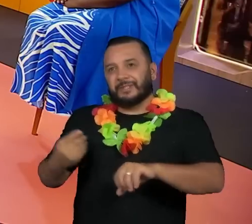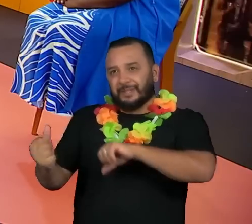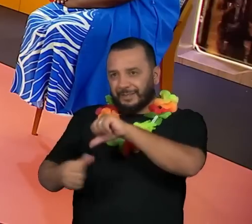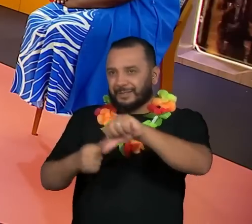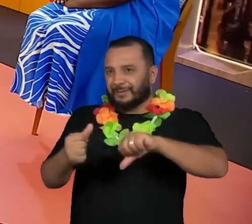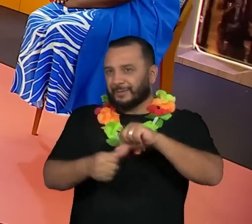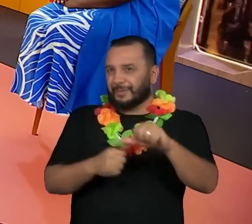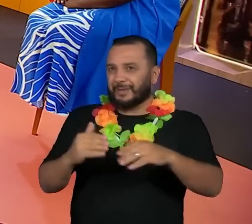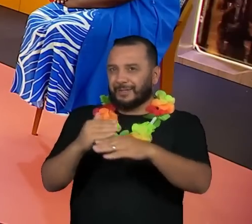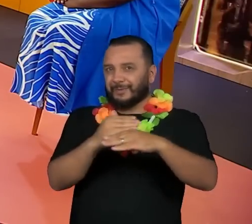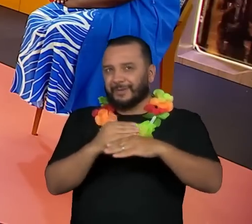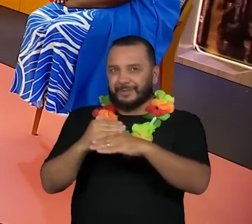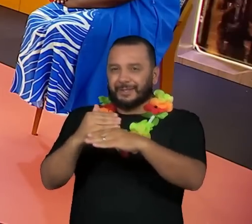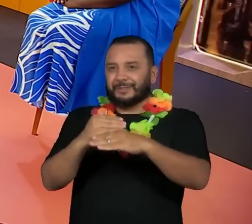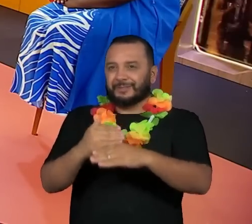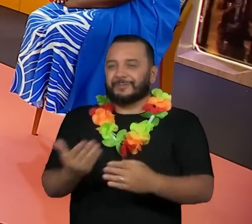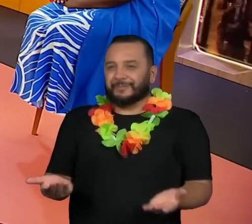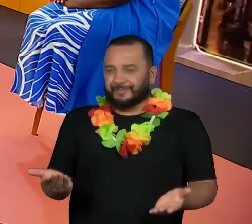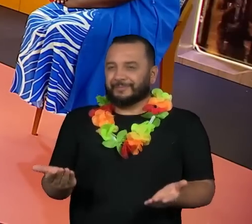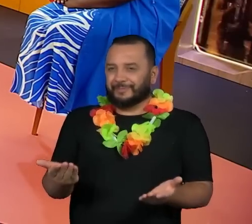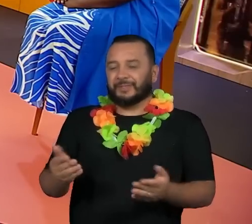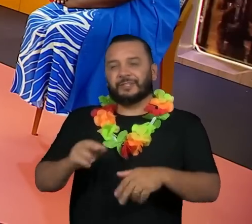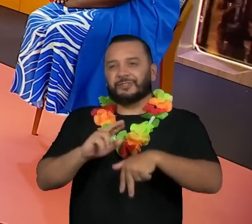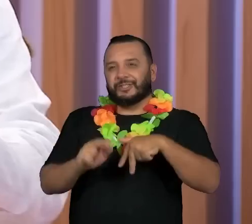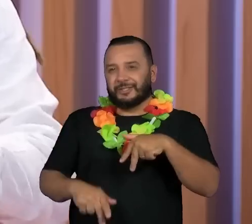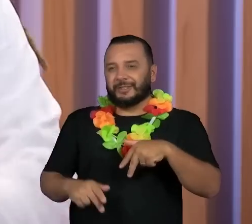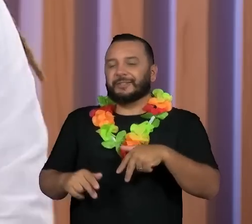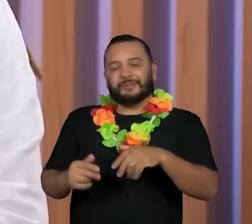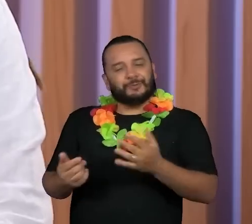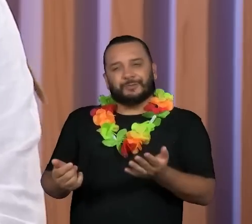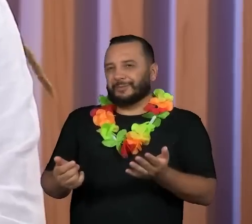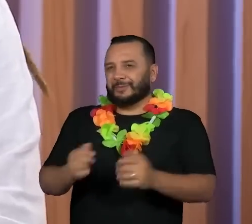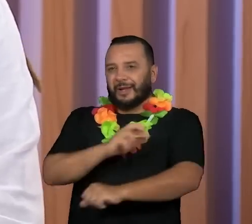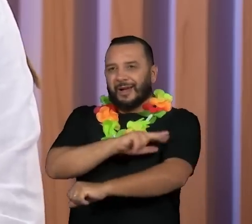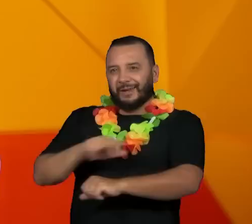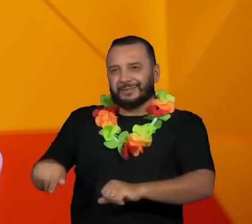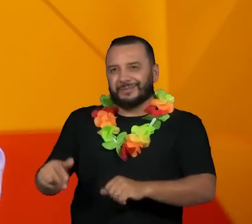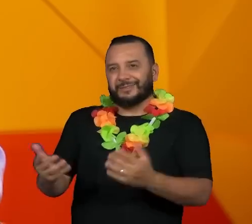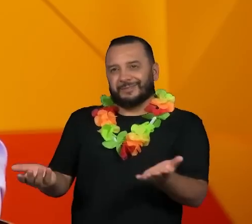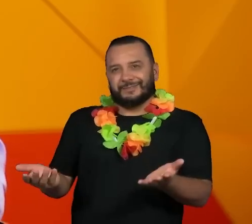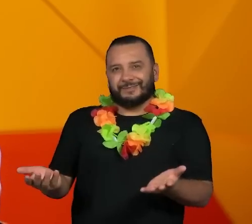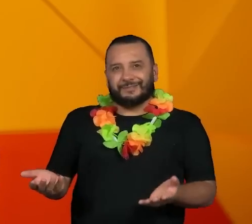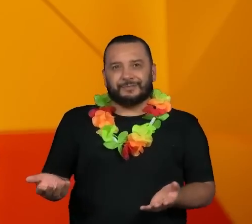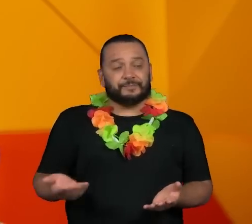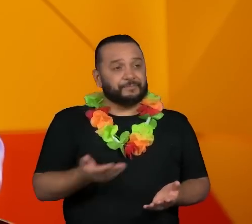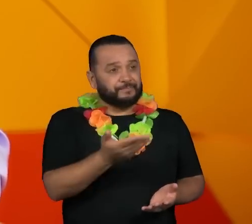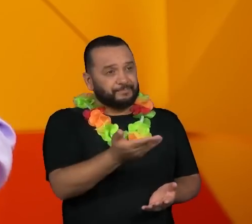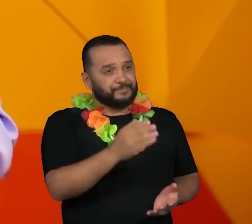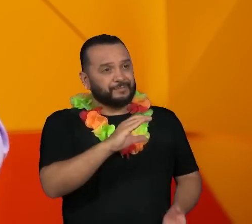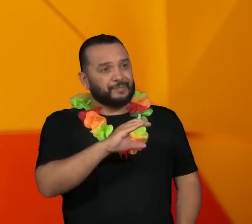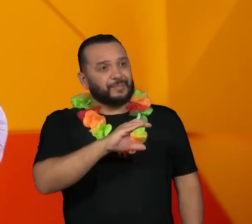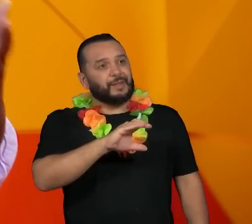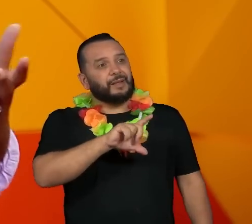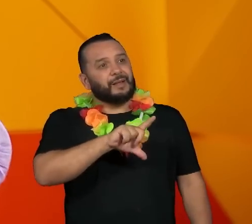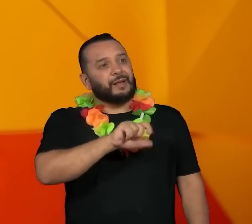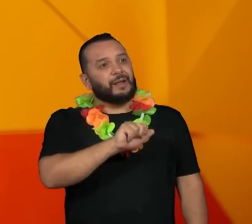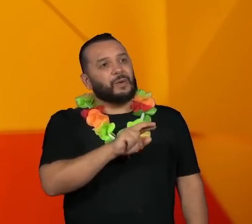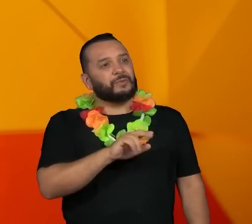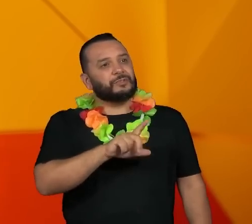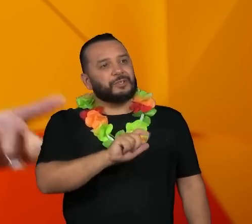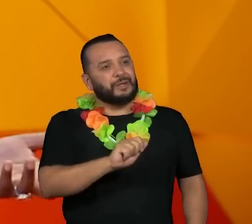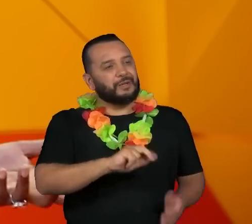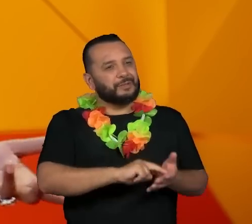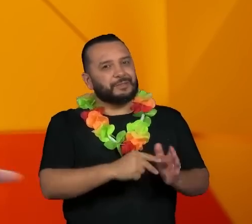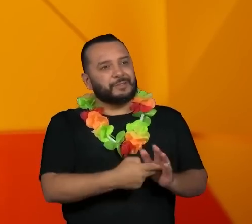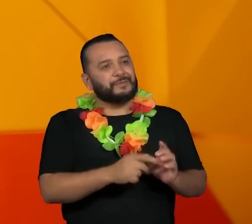por igualdade, nossa existência, né? Entre gêneros, raças. E a gente vai chegar lá. Sempre. Cláudia, e você? O que significa ou o que